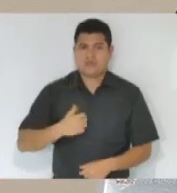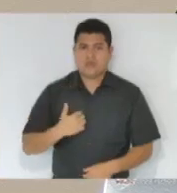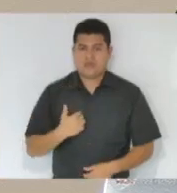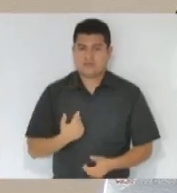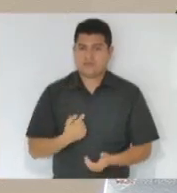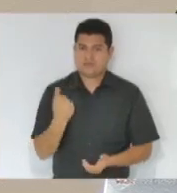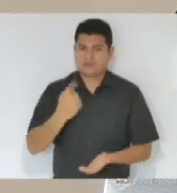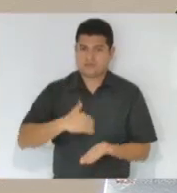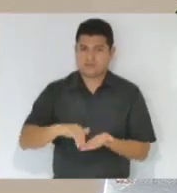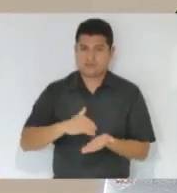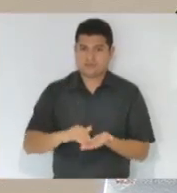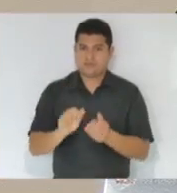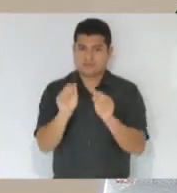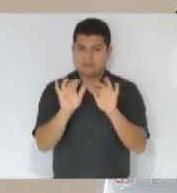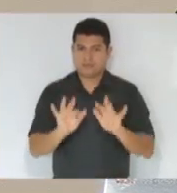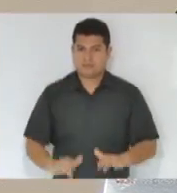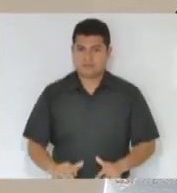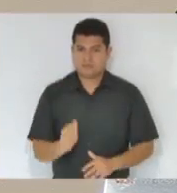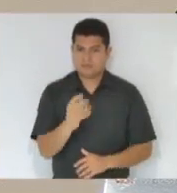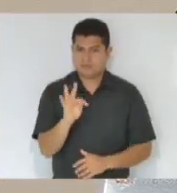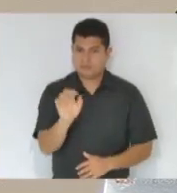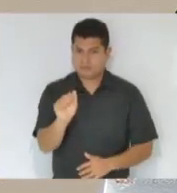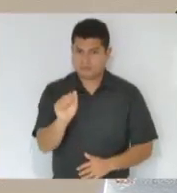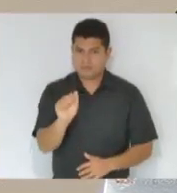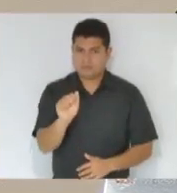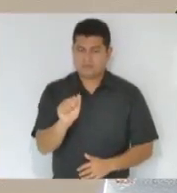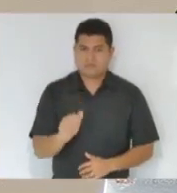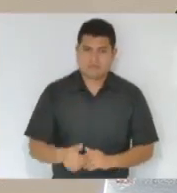primeiro secretário, lavrei a presente ata.